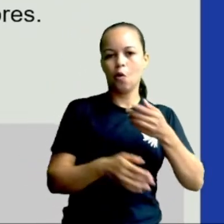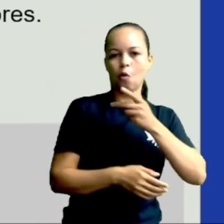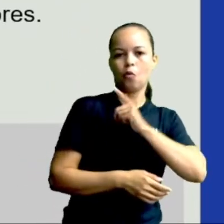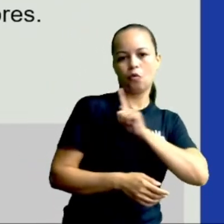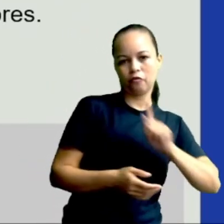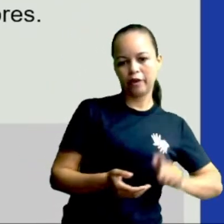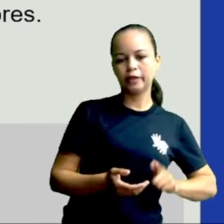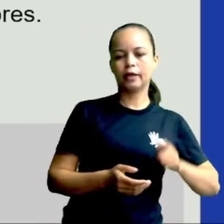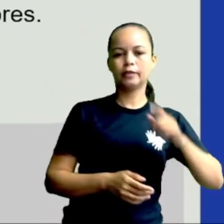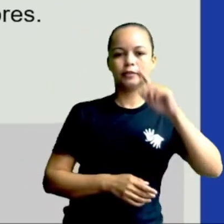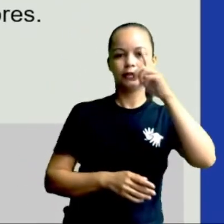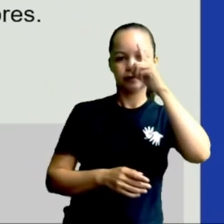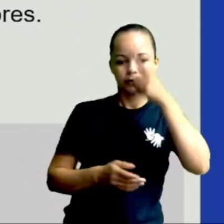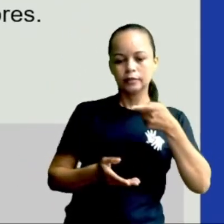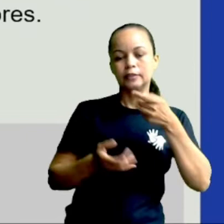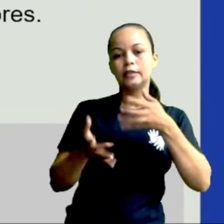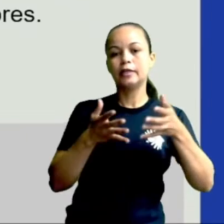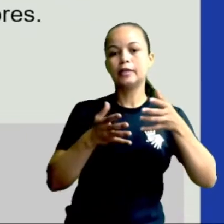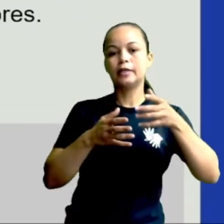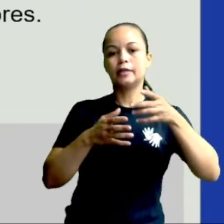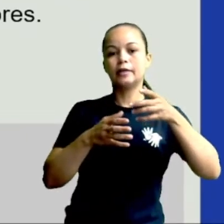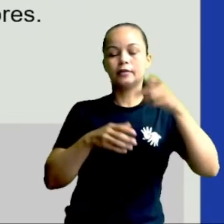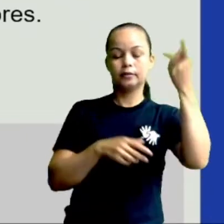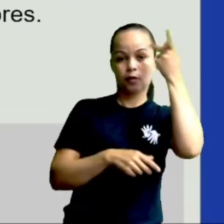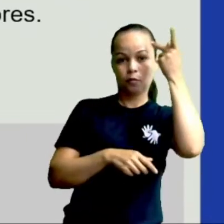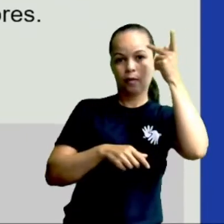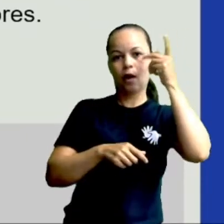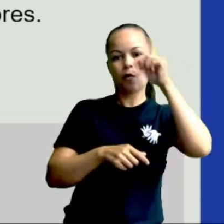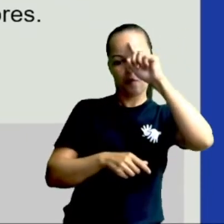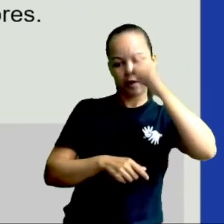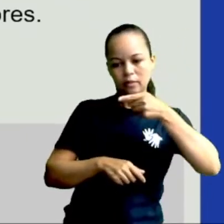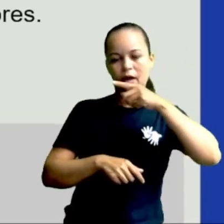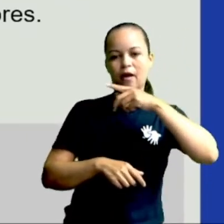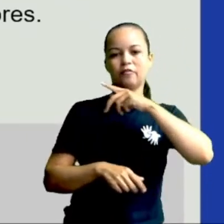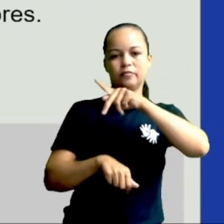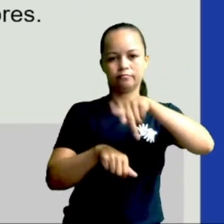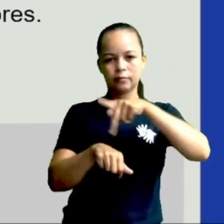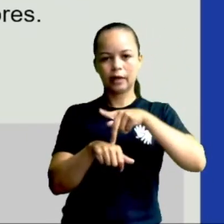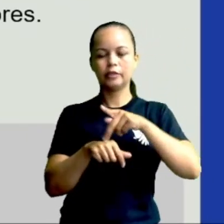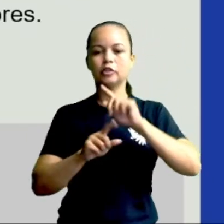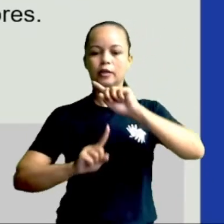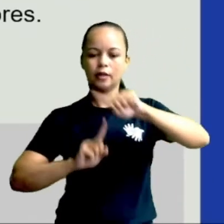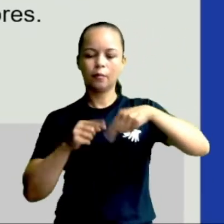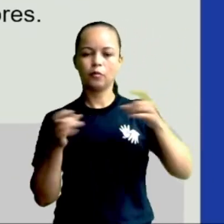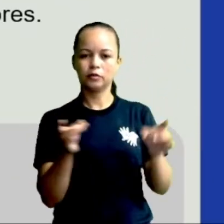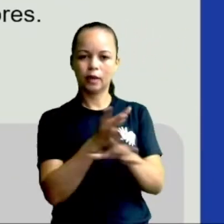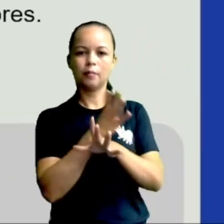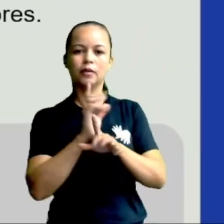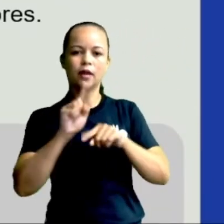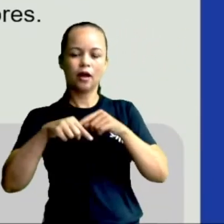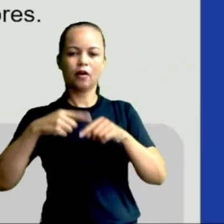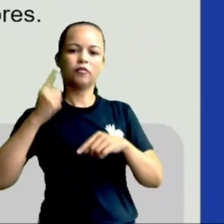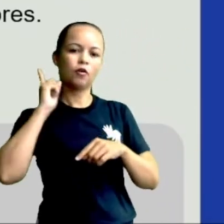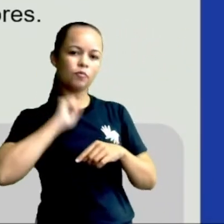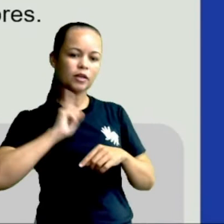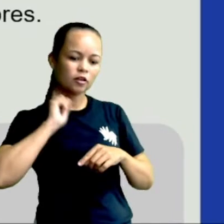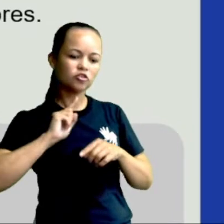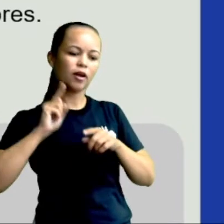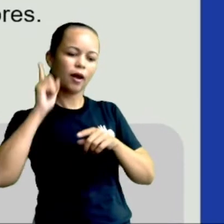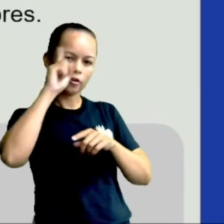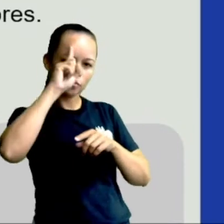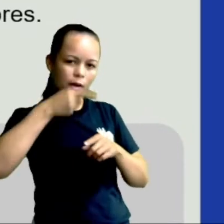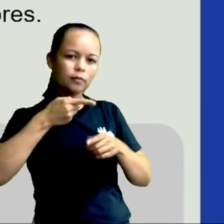de São Paulo era quem ia comandar o país. Depois que terminasse, revezava para um governante de Minas